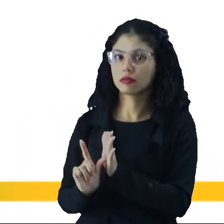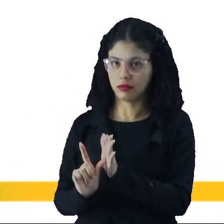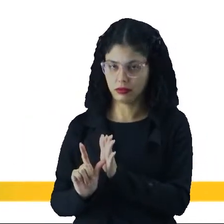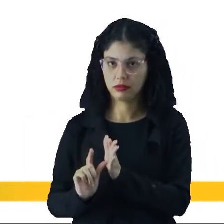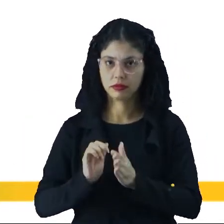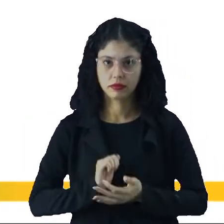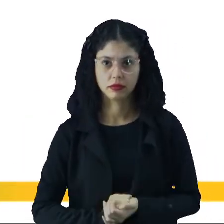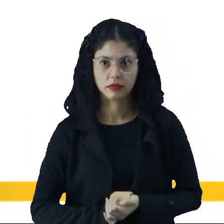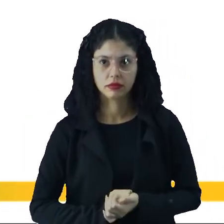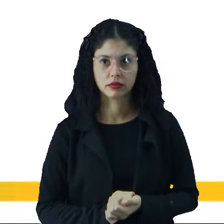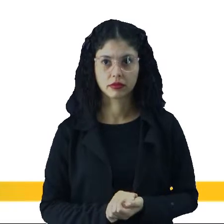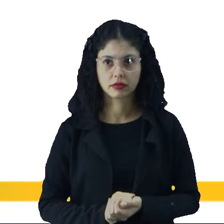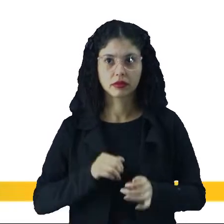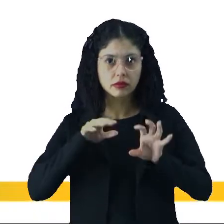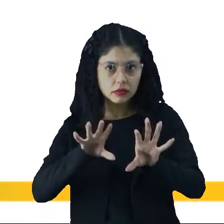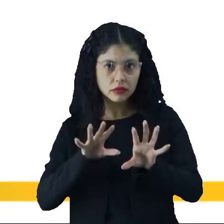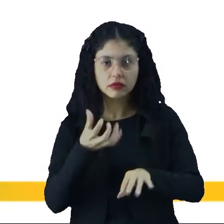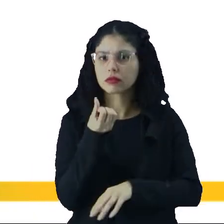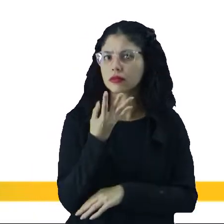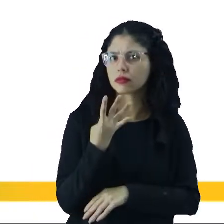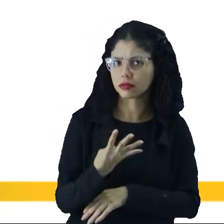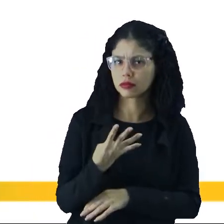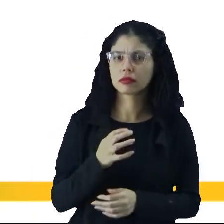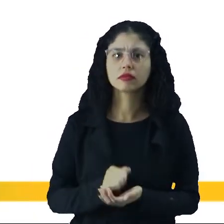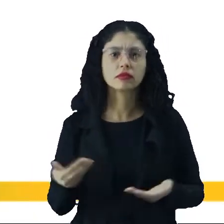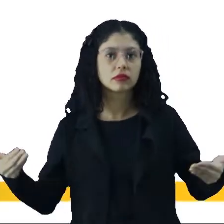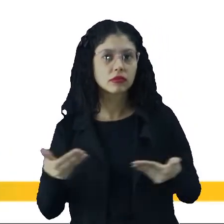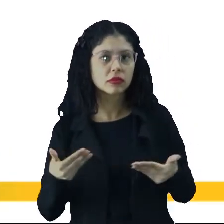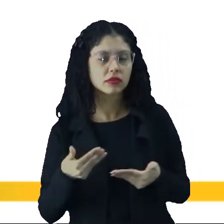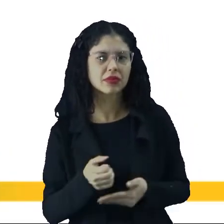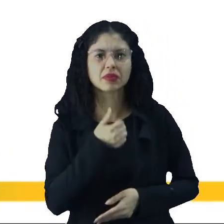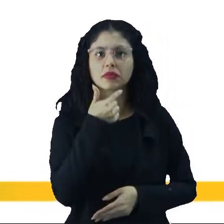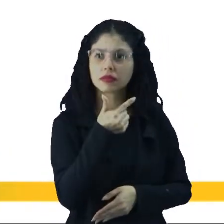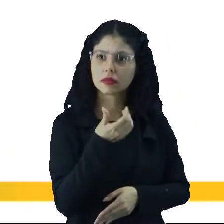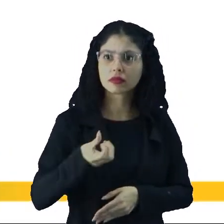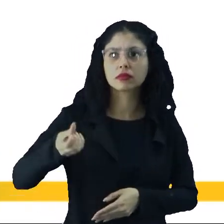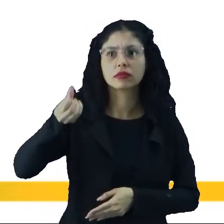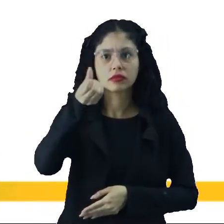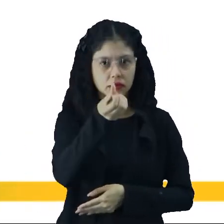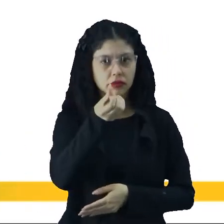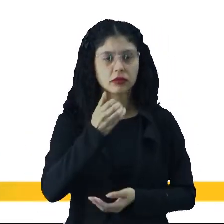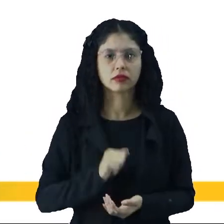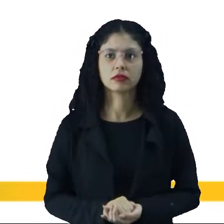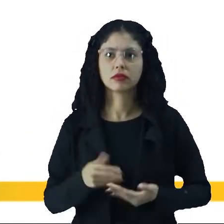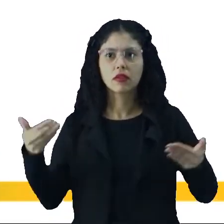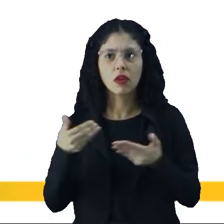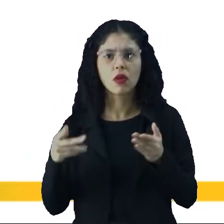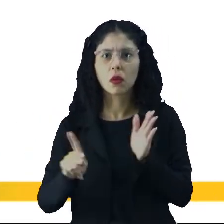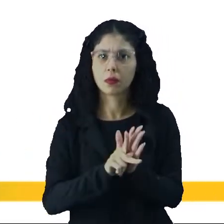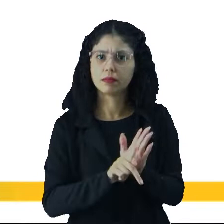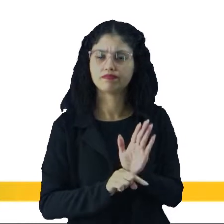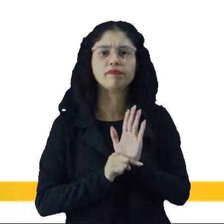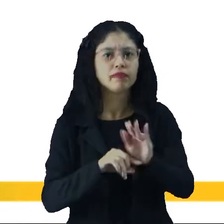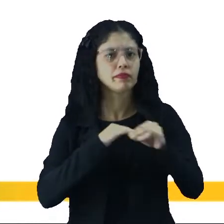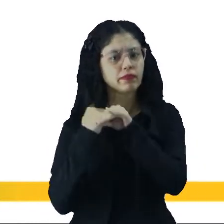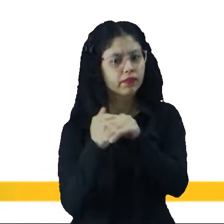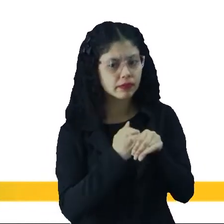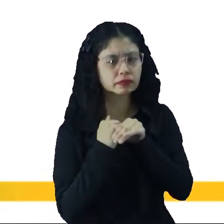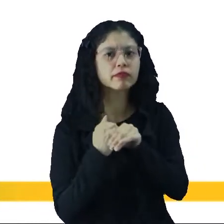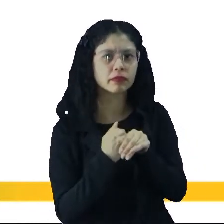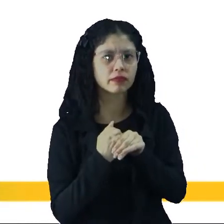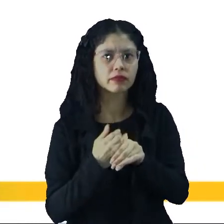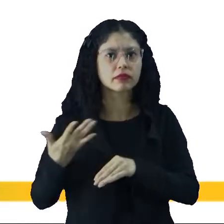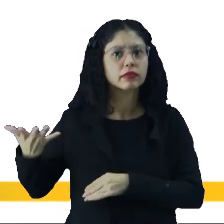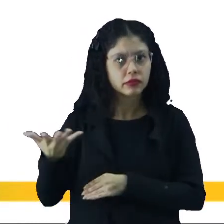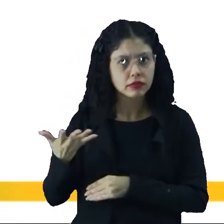igualdade, e aqui não tinha 64, agora vai ficar 2 à sexta. Ó. Agora, o propósito não era igualar as bases? Eu